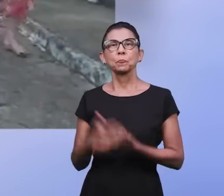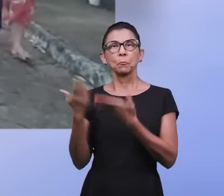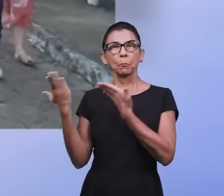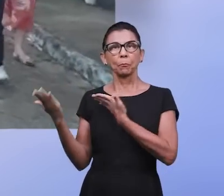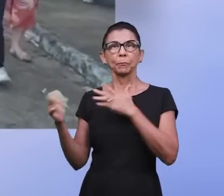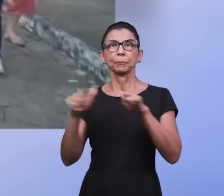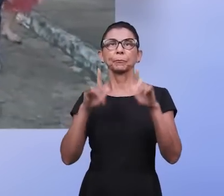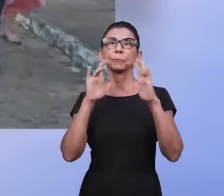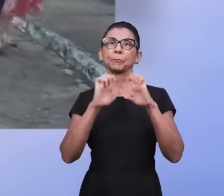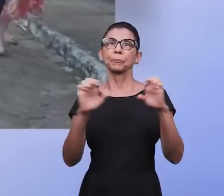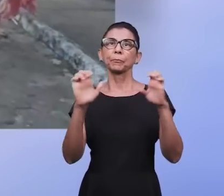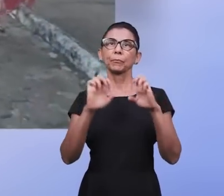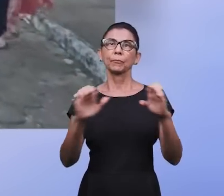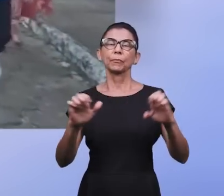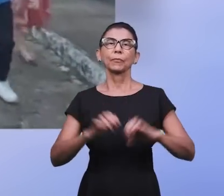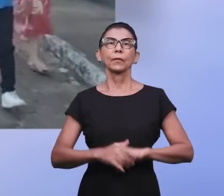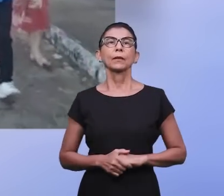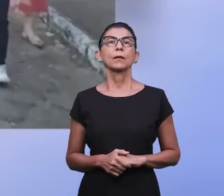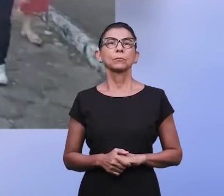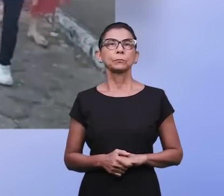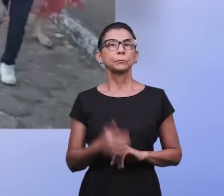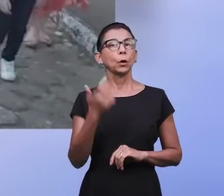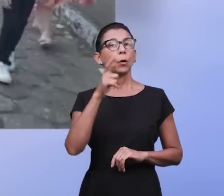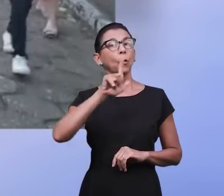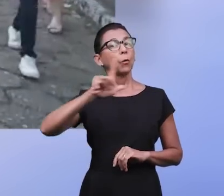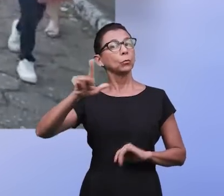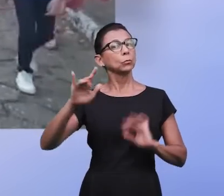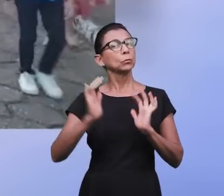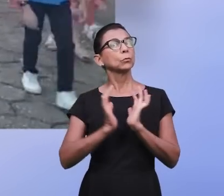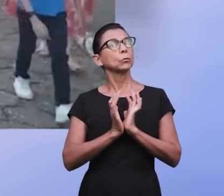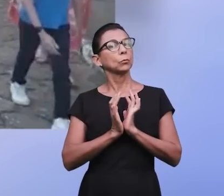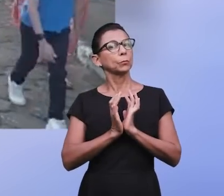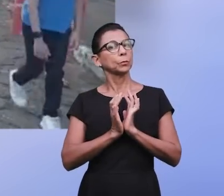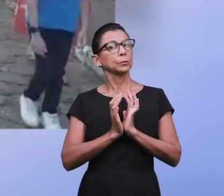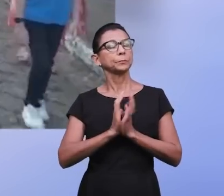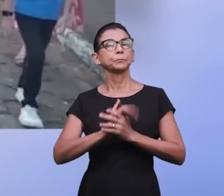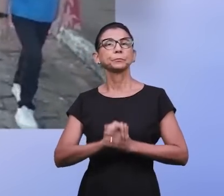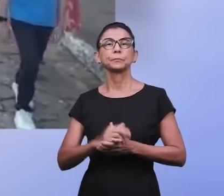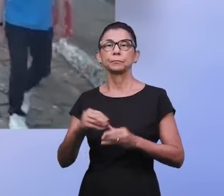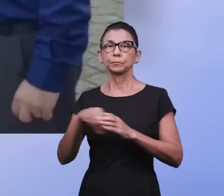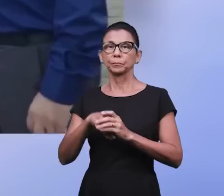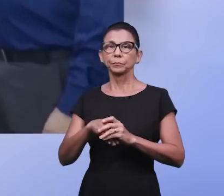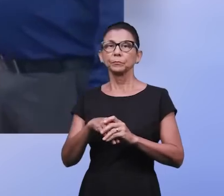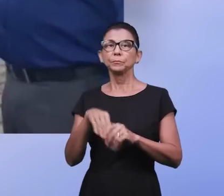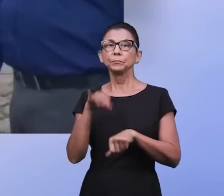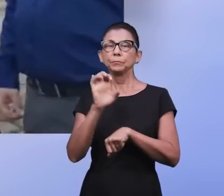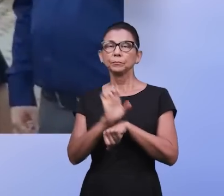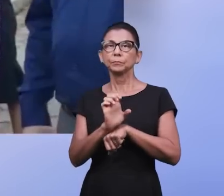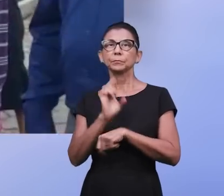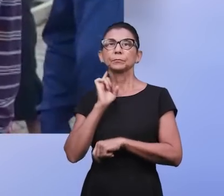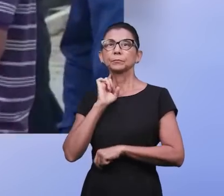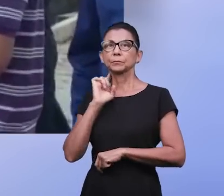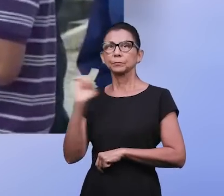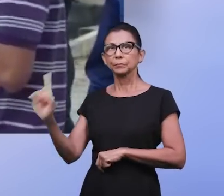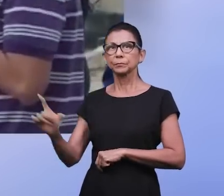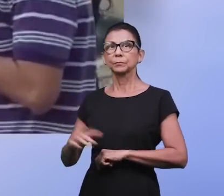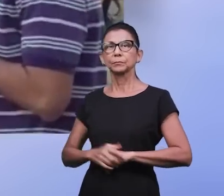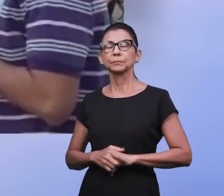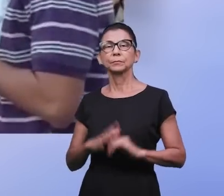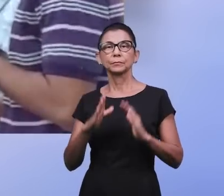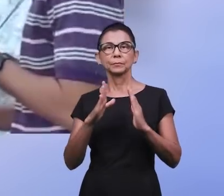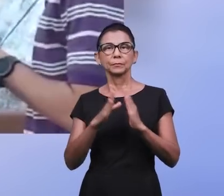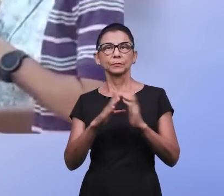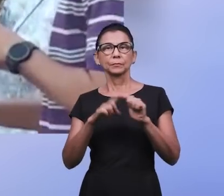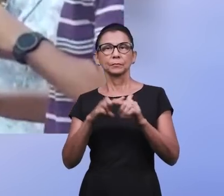Trabalho de evangelização com outro grupo de jovens, agora na cidade de Divinolândia de Minas. Igreja do Ministério do Pastor